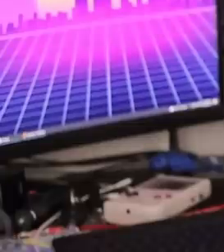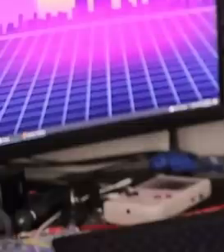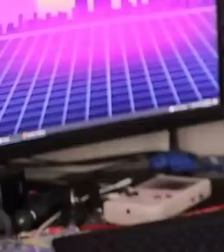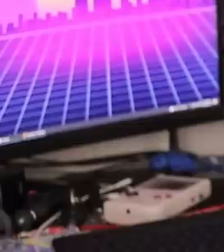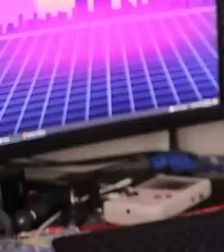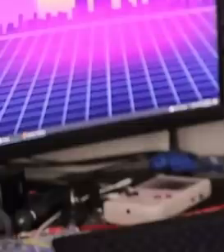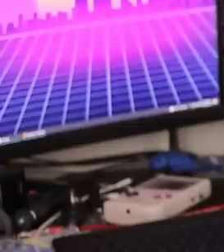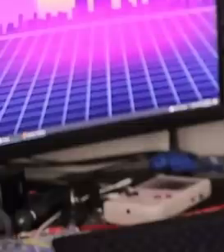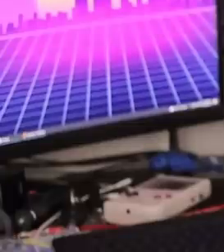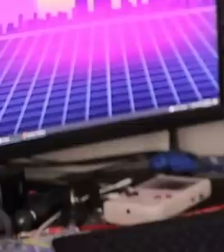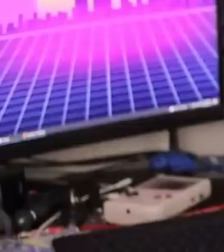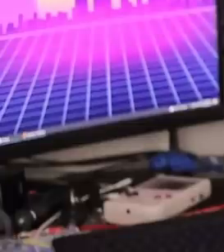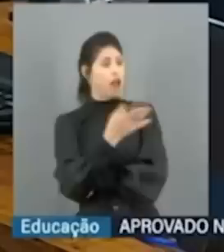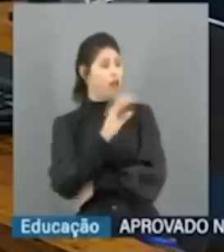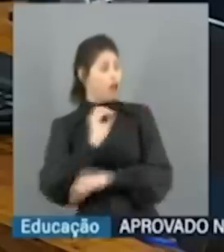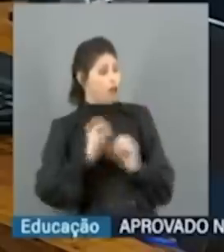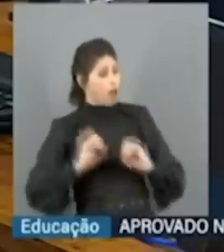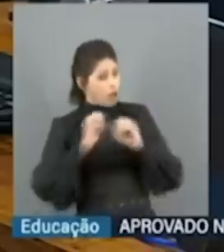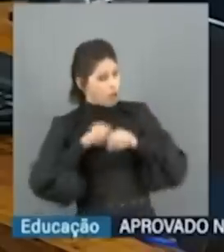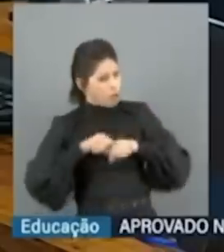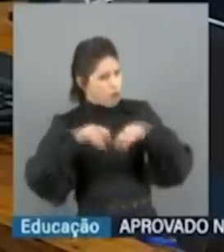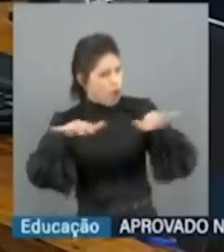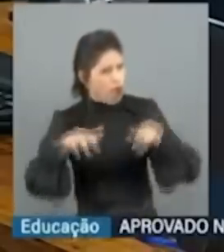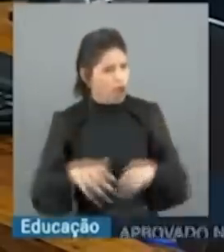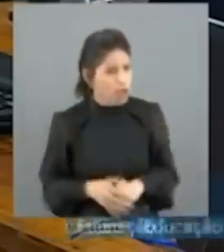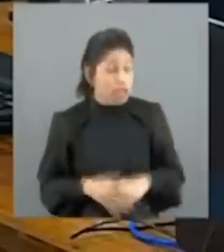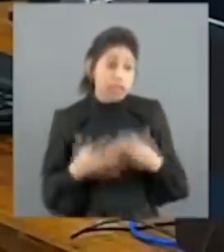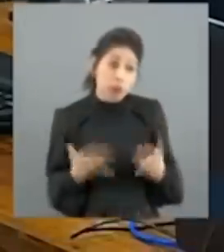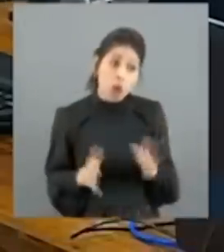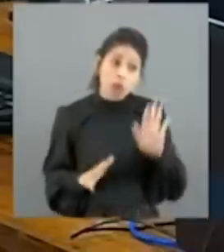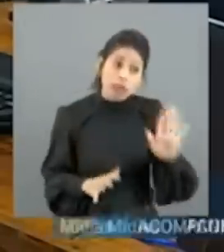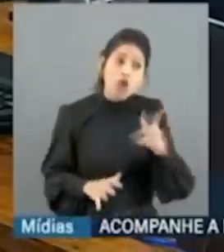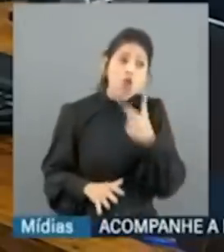antes. Quando o cara é picado de cobra,